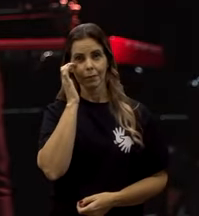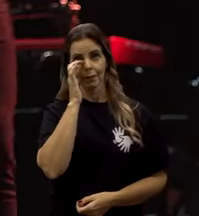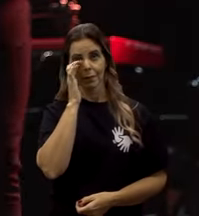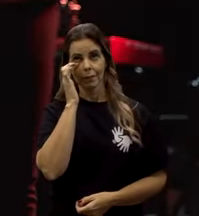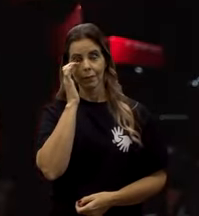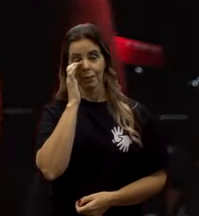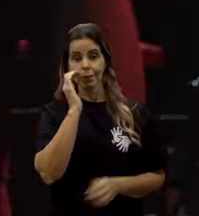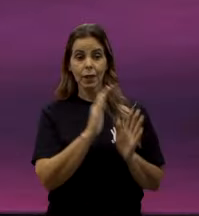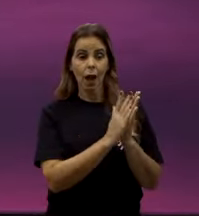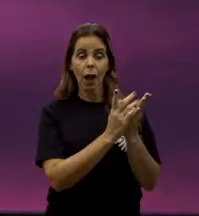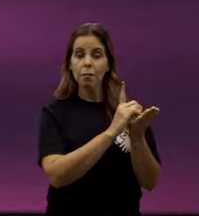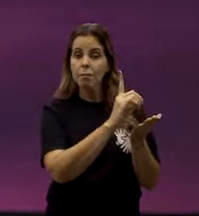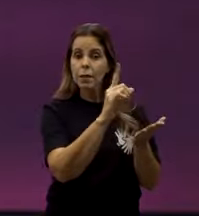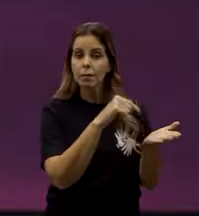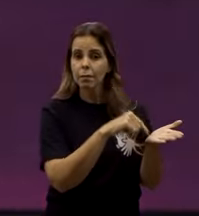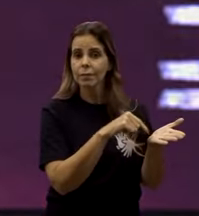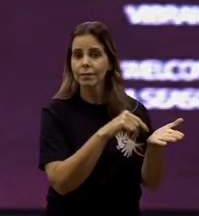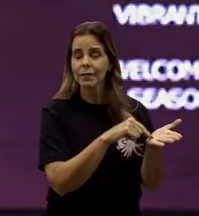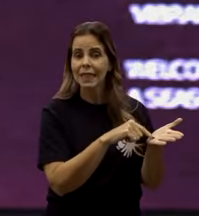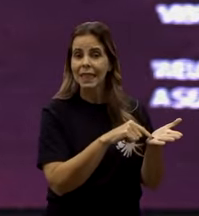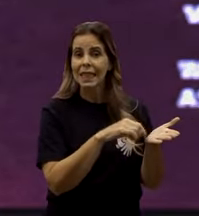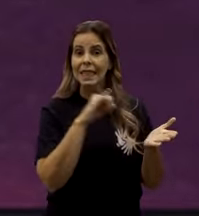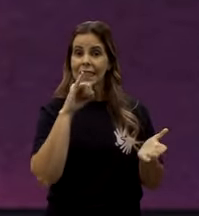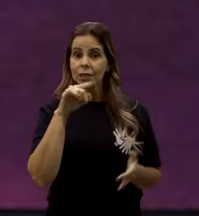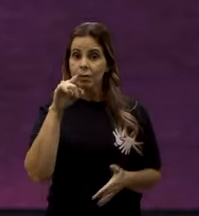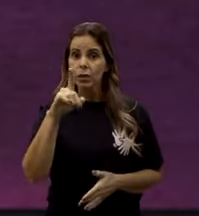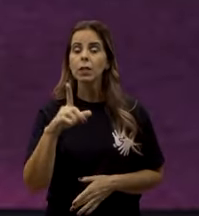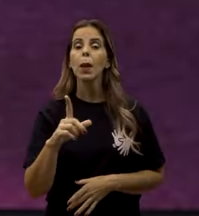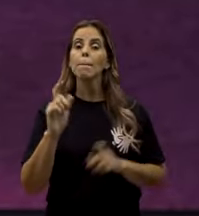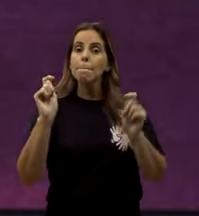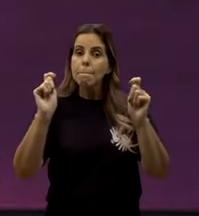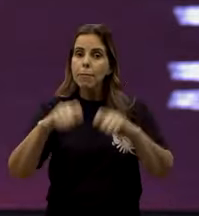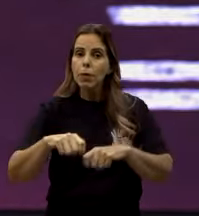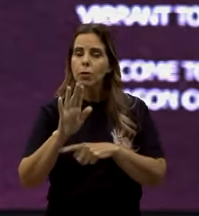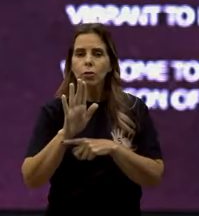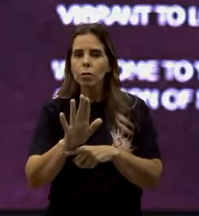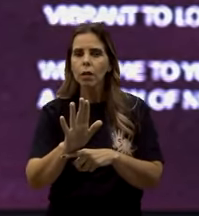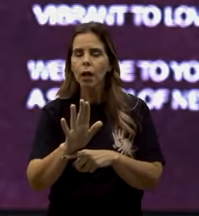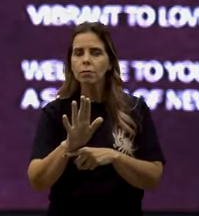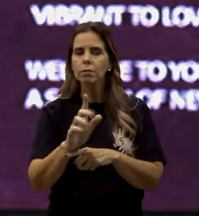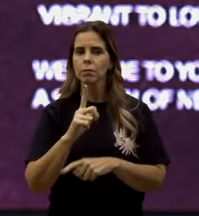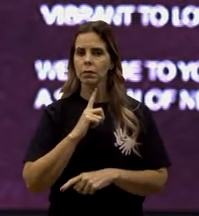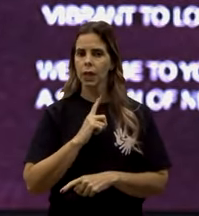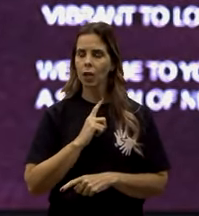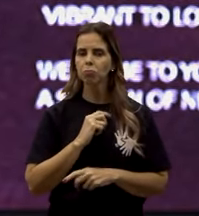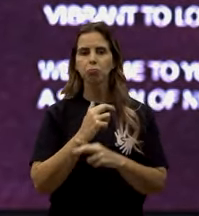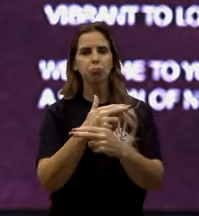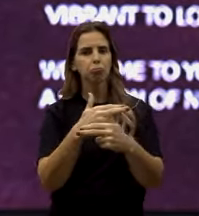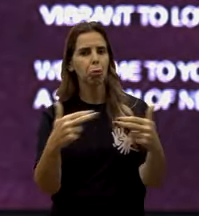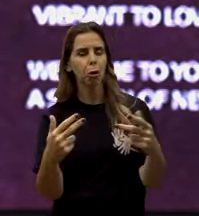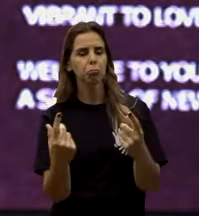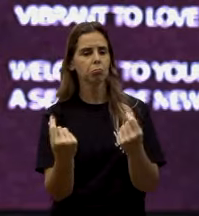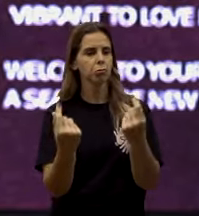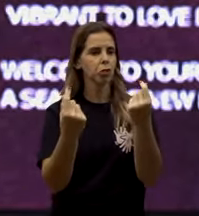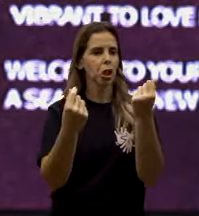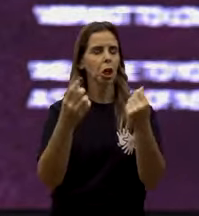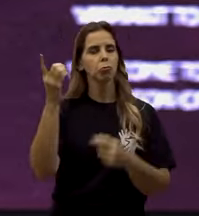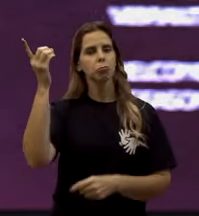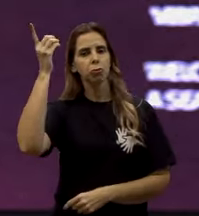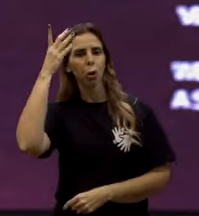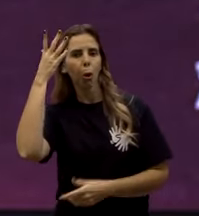cara olha o que a bíblia tá dizendo se alguém tem recurso qualquer tipo de recurso material talento